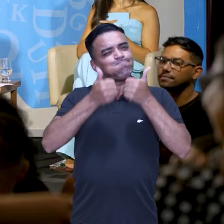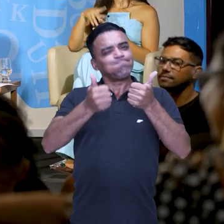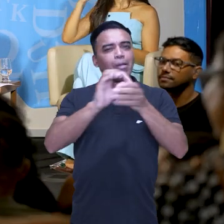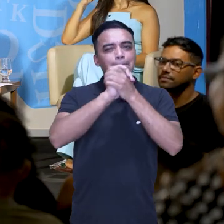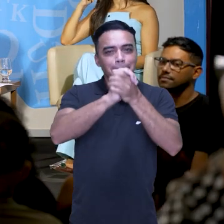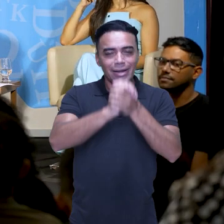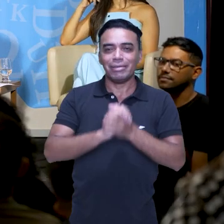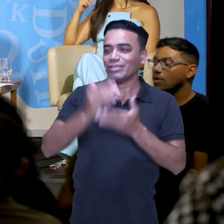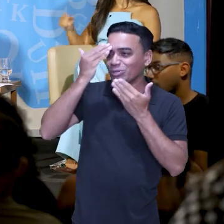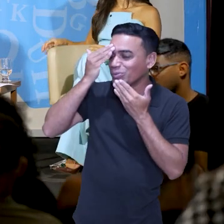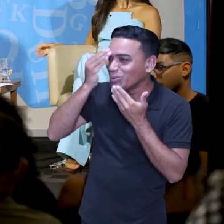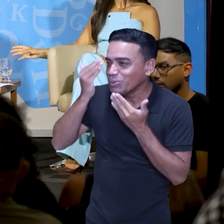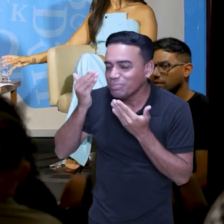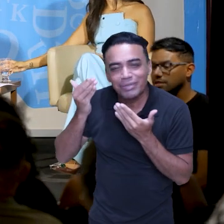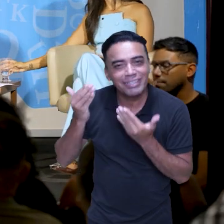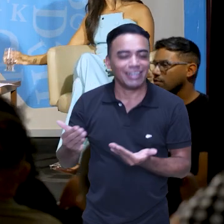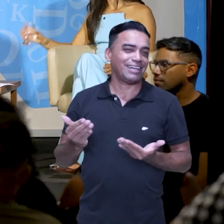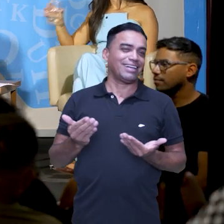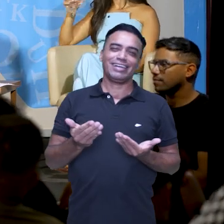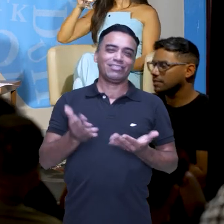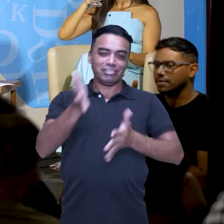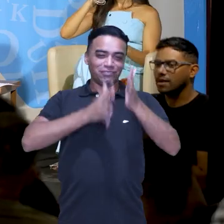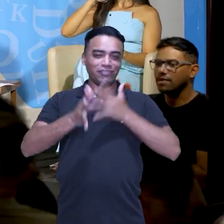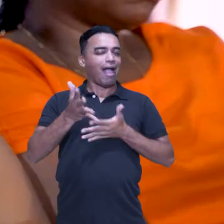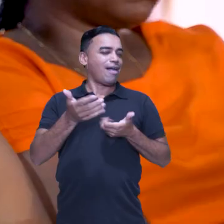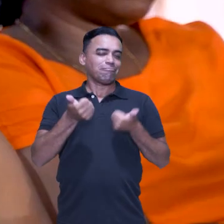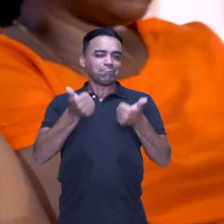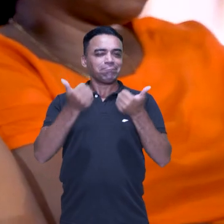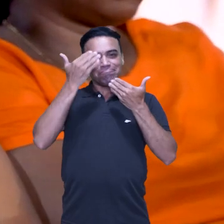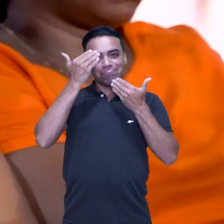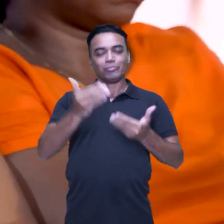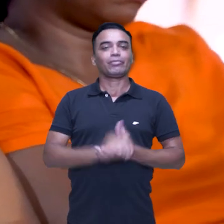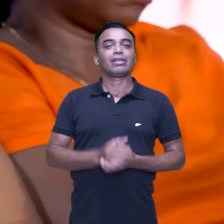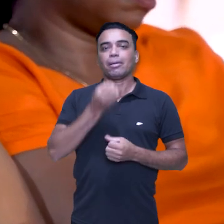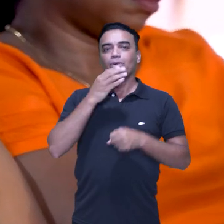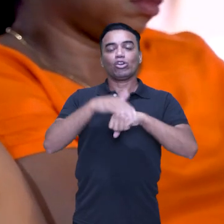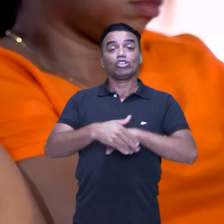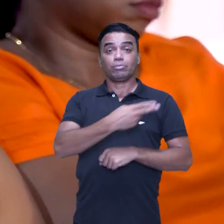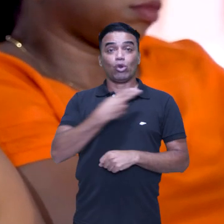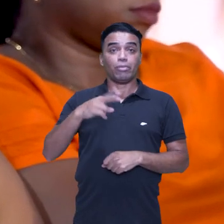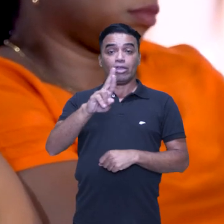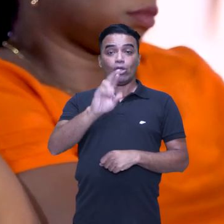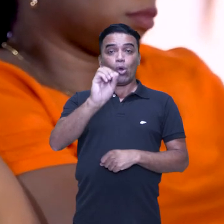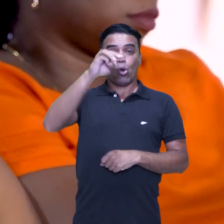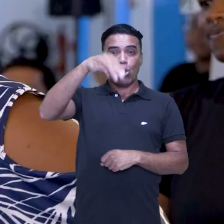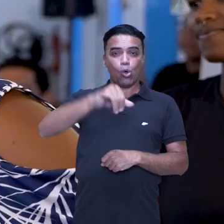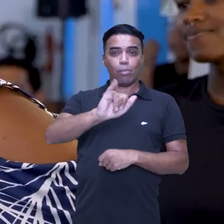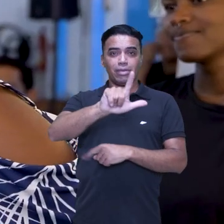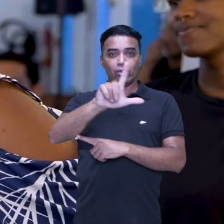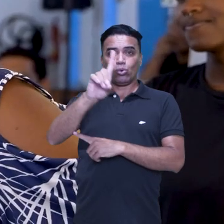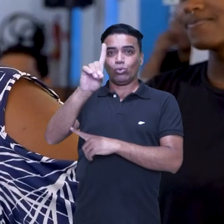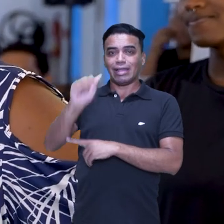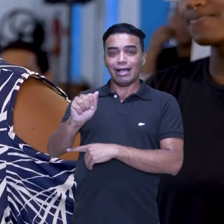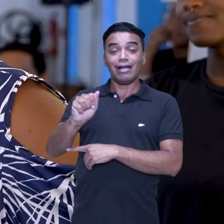Obrigada, Tereza. Para a gente é muito bom ouvir, viu? Essas falas. Boa noite a todos. Meu nome é Romilda. Sou